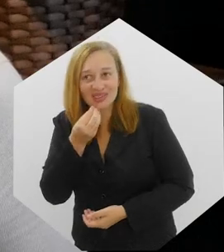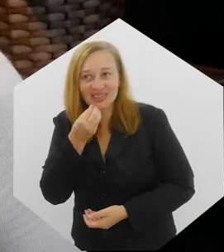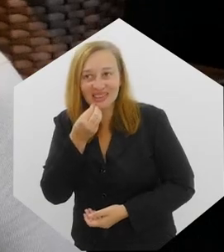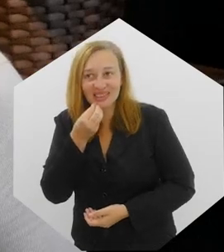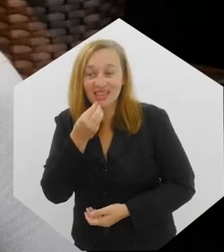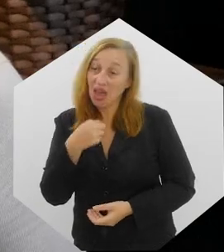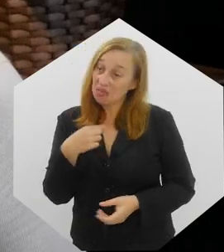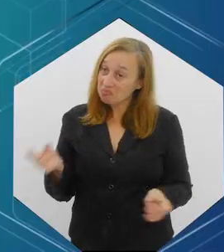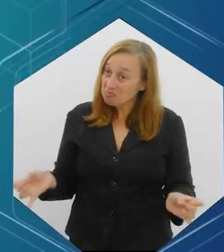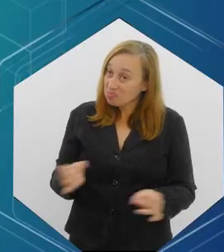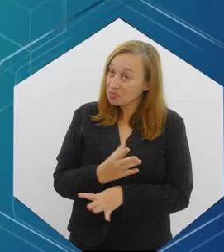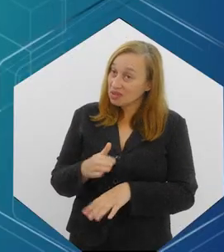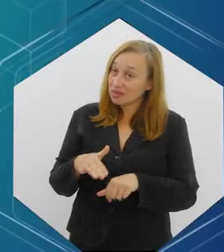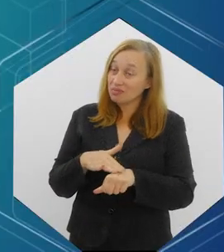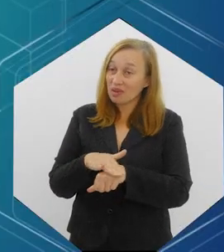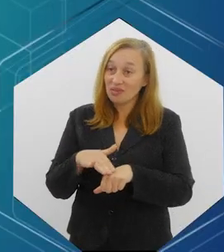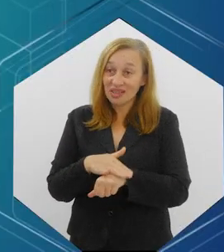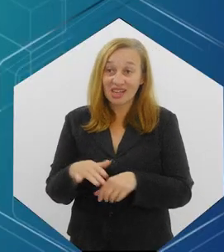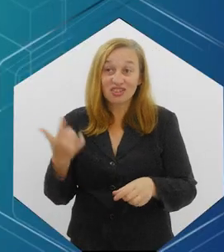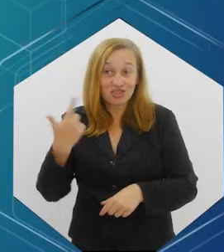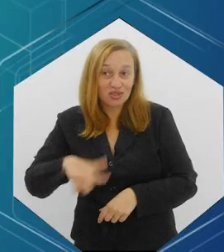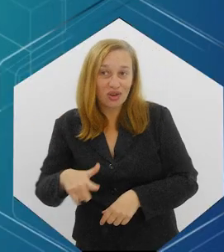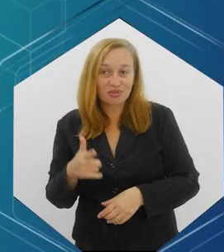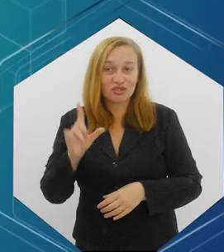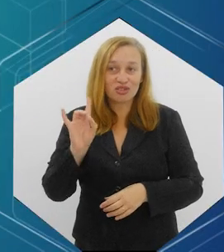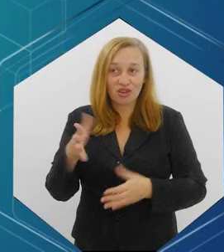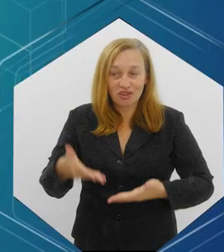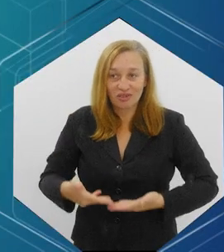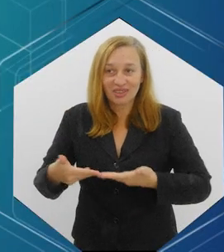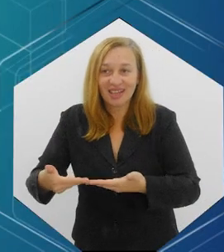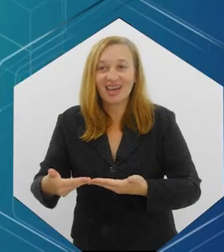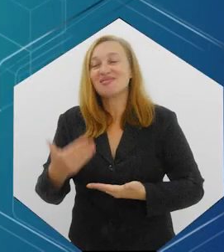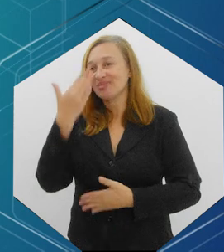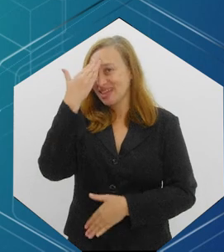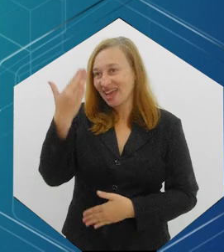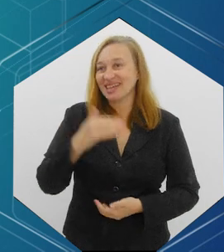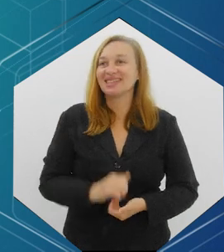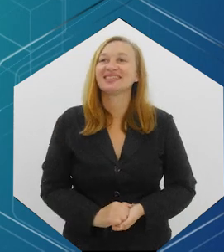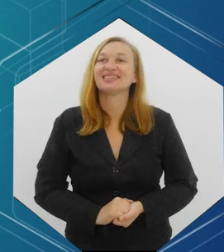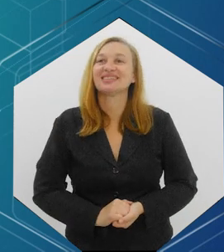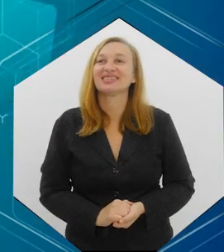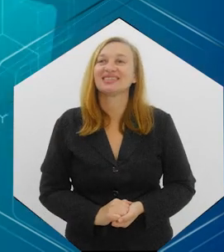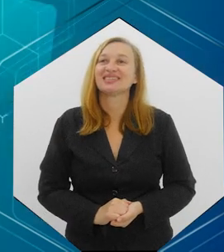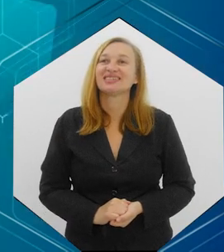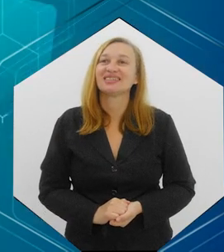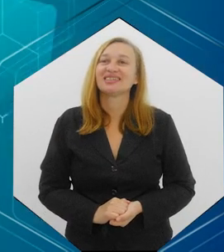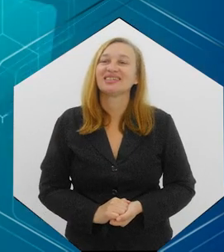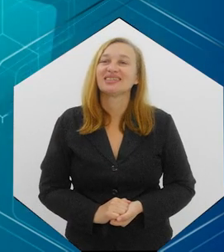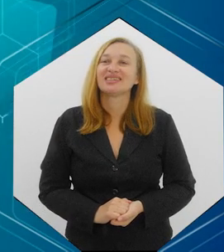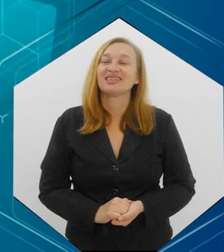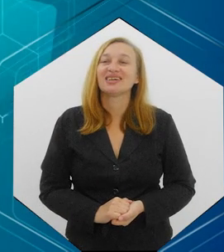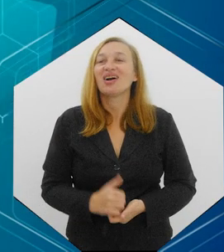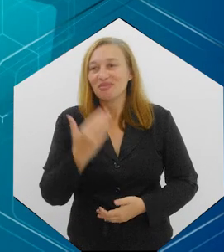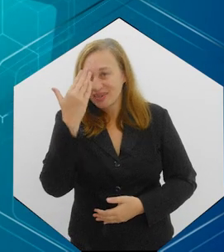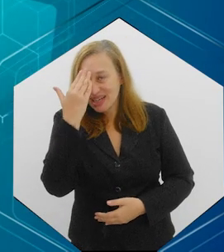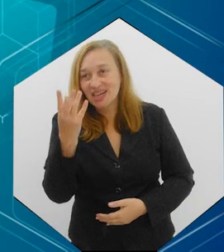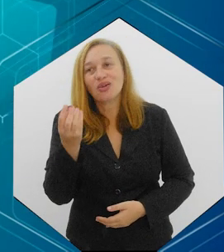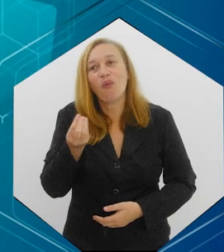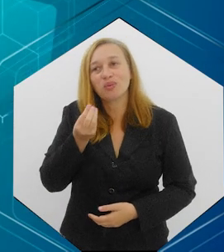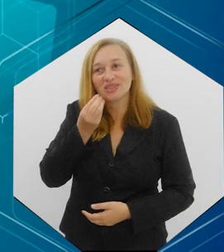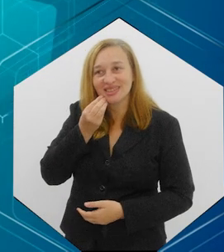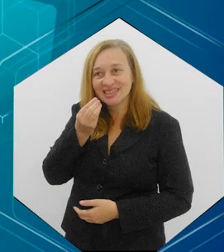Eu agradeço muito a oportunidade, estou pronta para o que vocês precisarem. É só chegar. Muito obrigada.